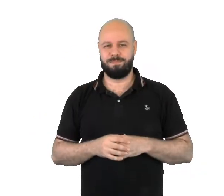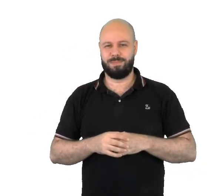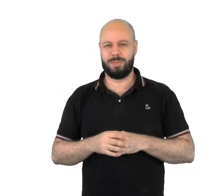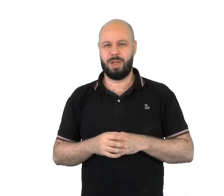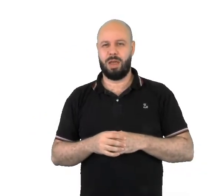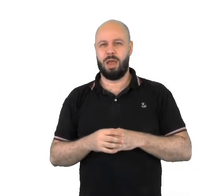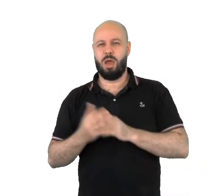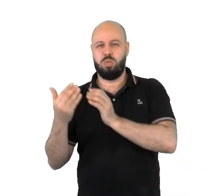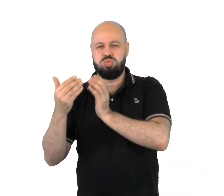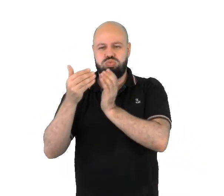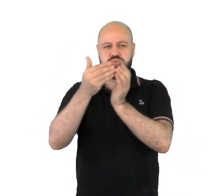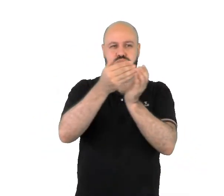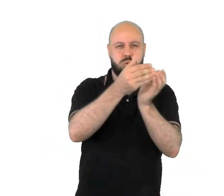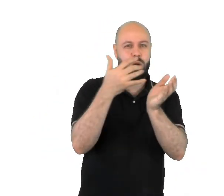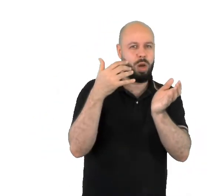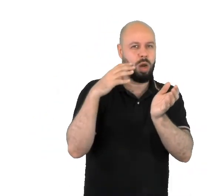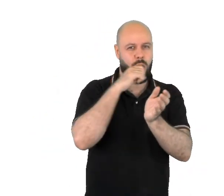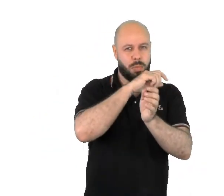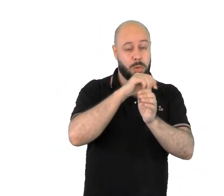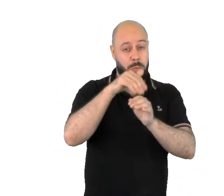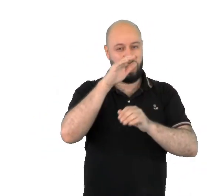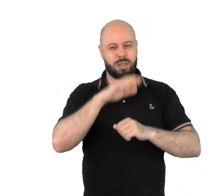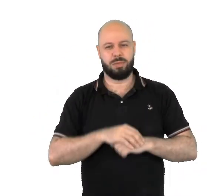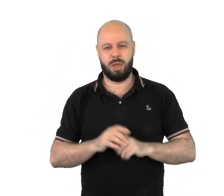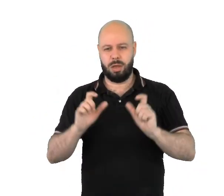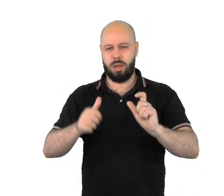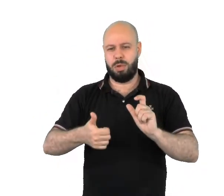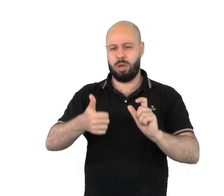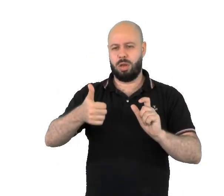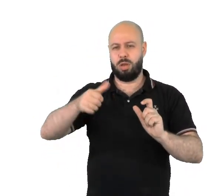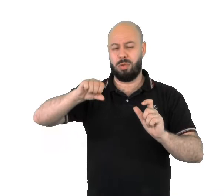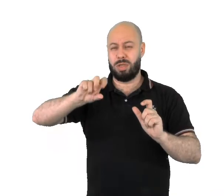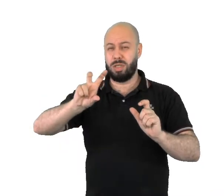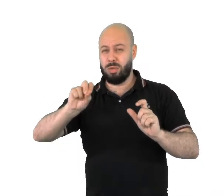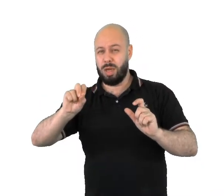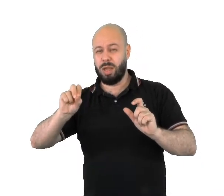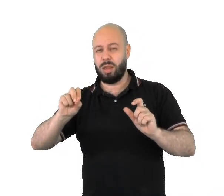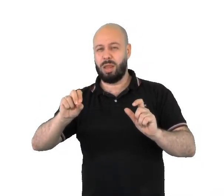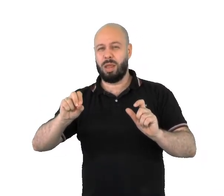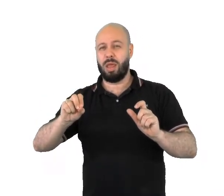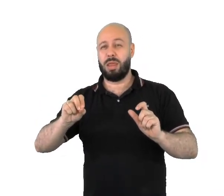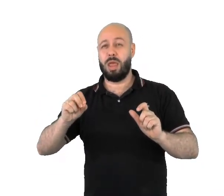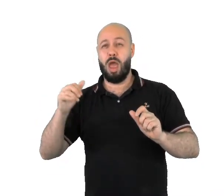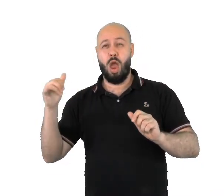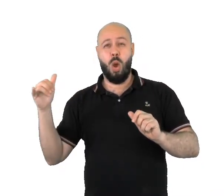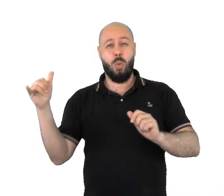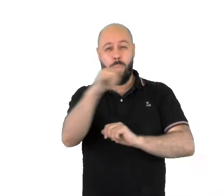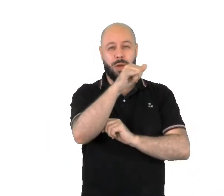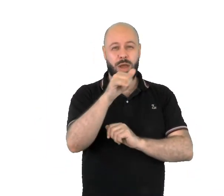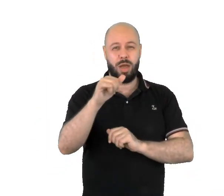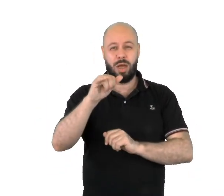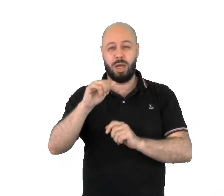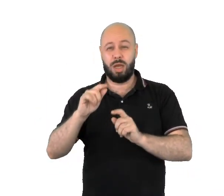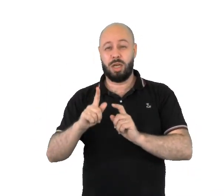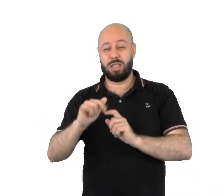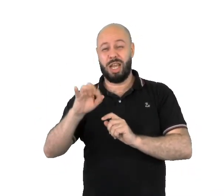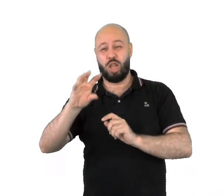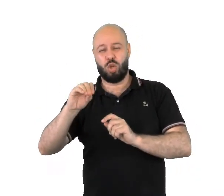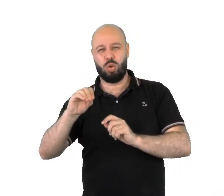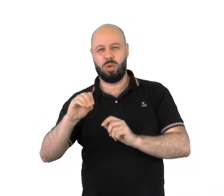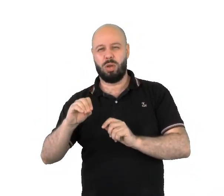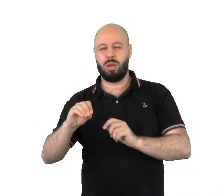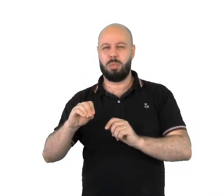globo de maneira mais rápida. Em 1950, você tem os aviões, pessoal, de propulsão a jato. 480